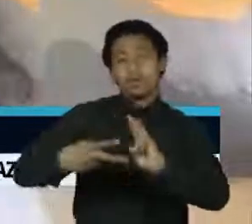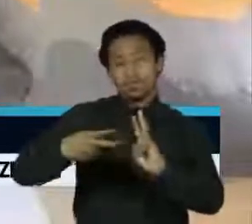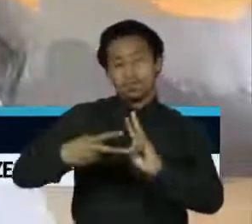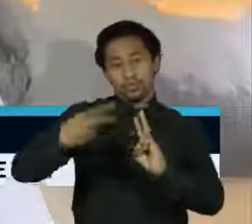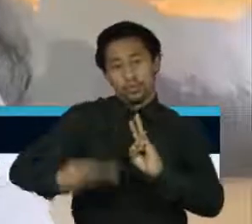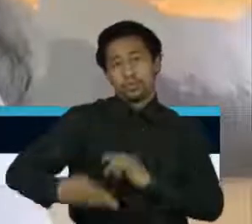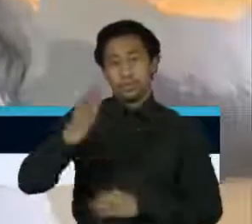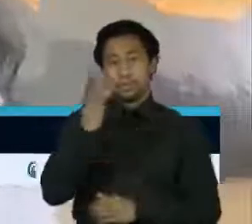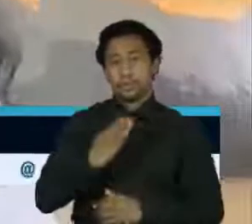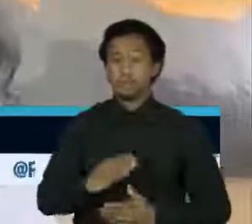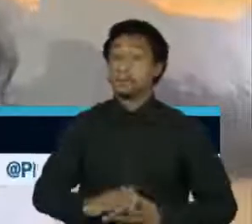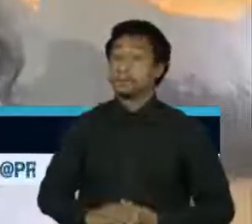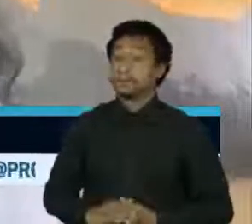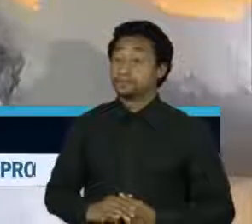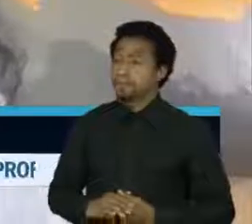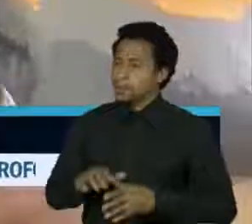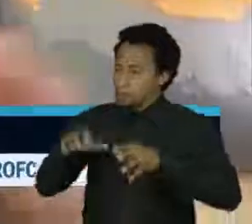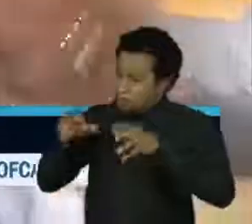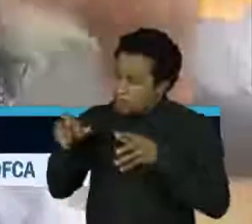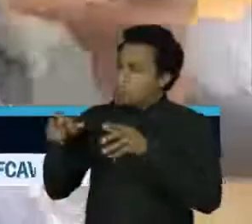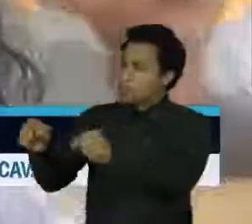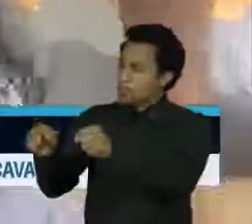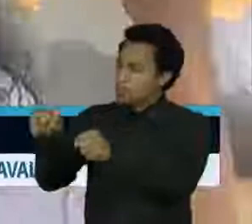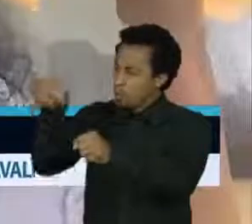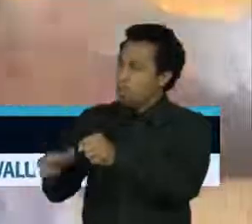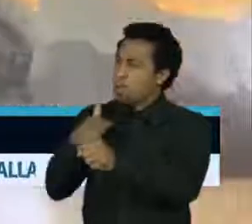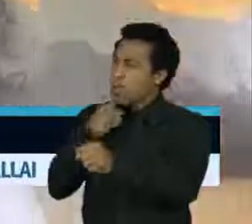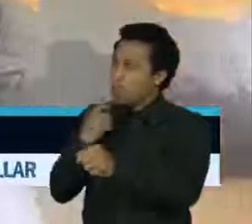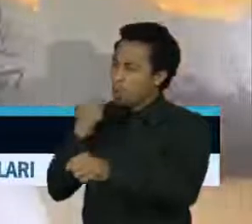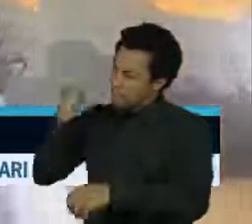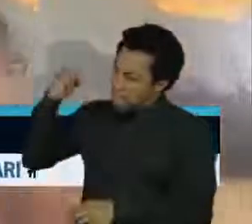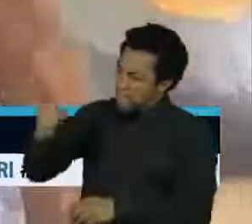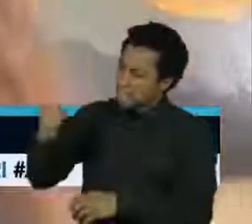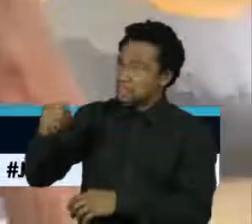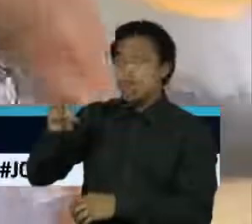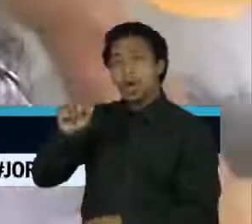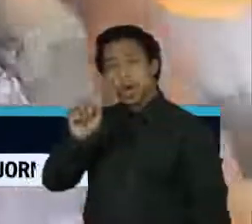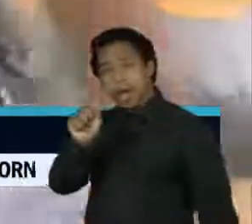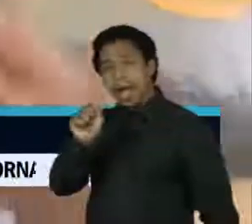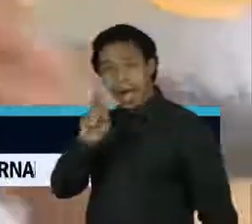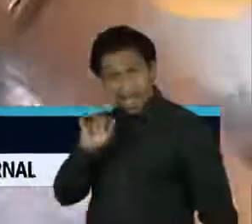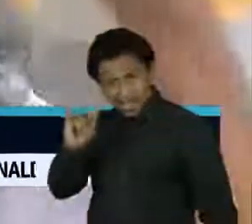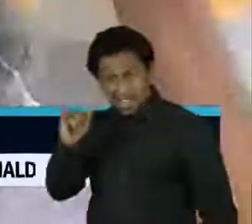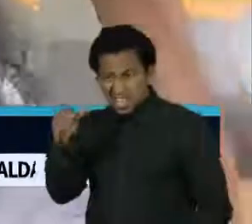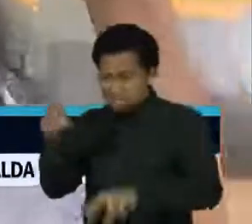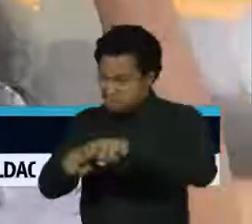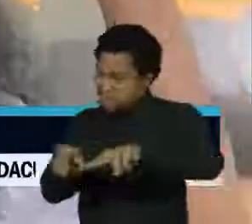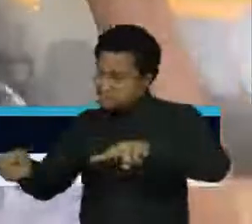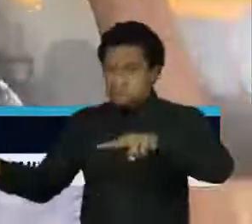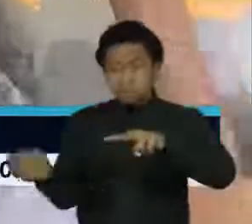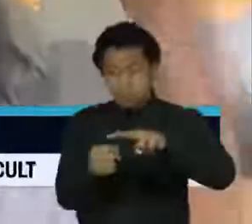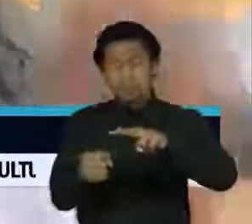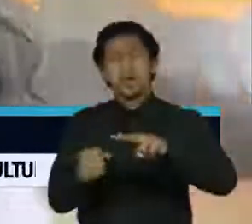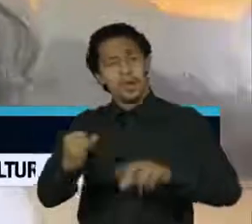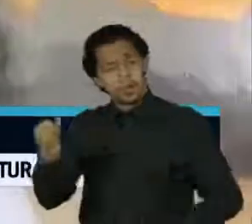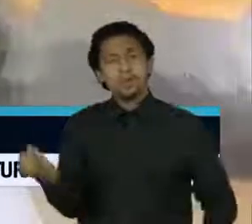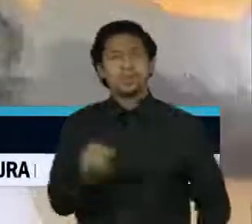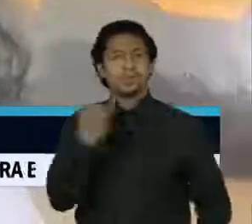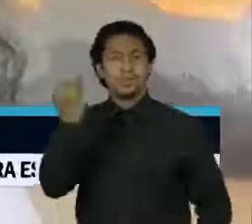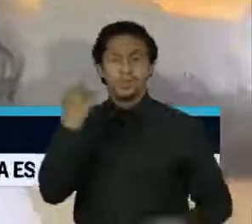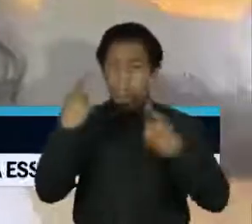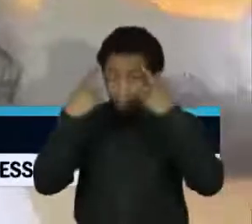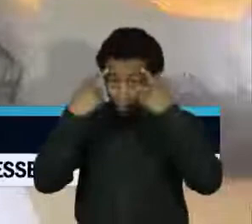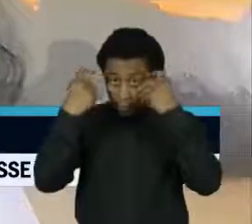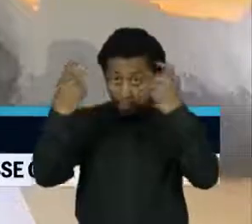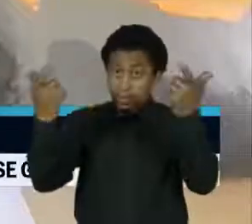pegar o assassino do Ari tem todo esse simbolismo do que é sabe acabar com a